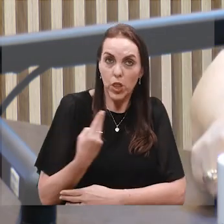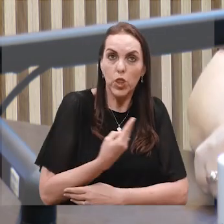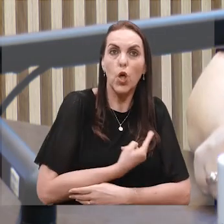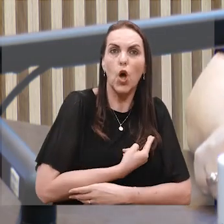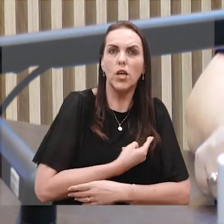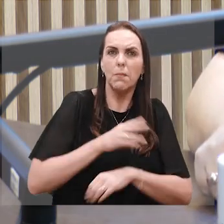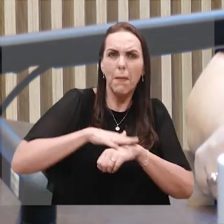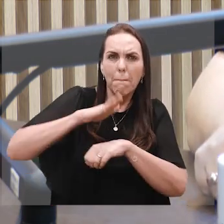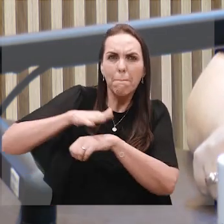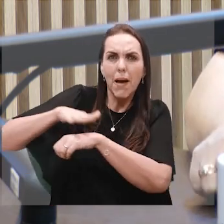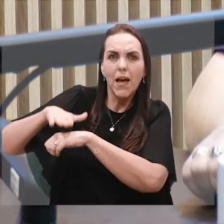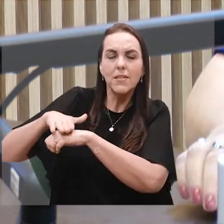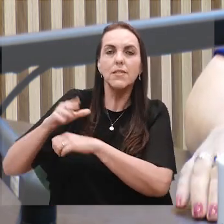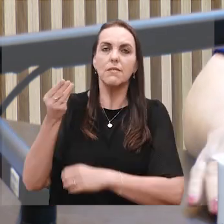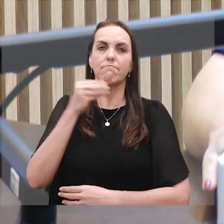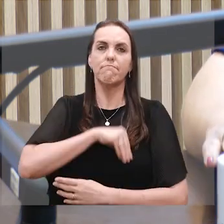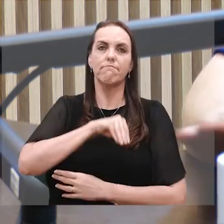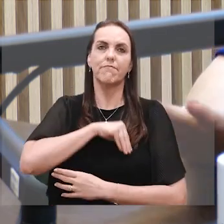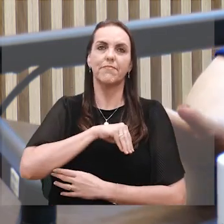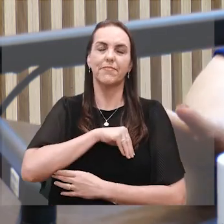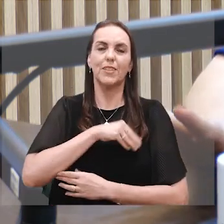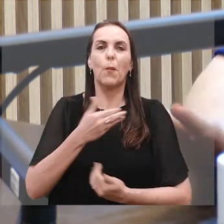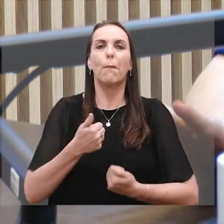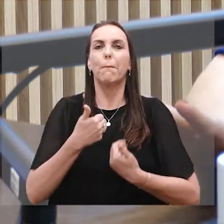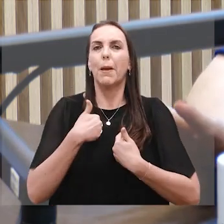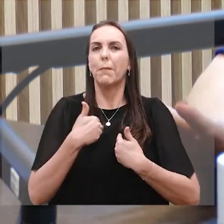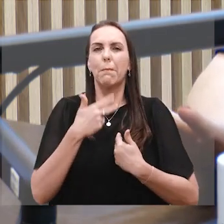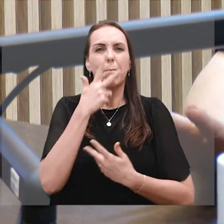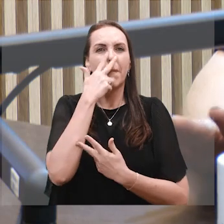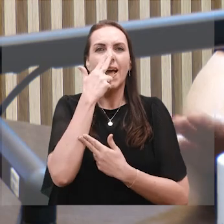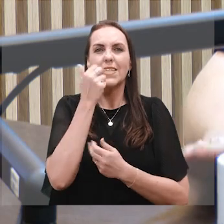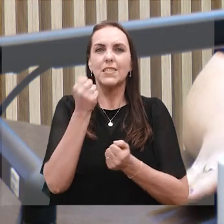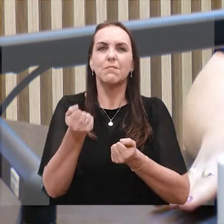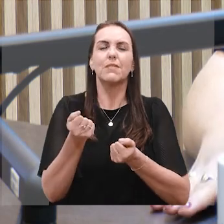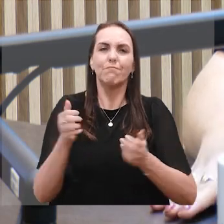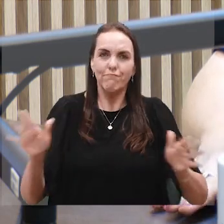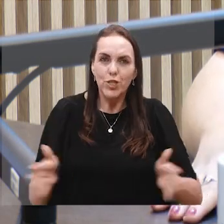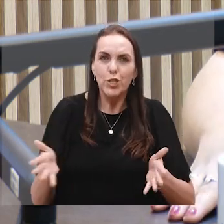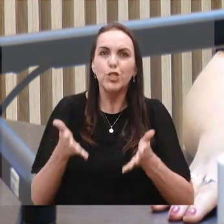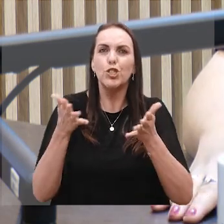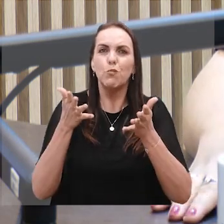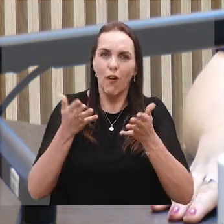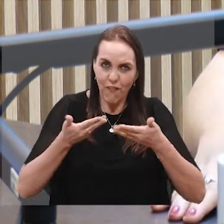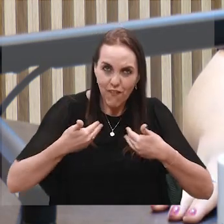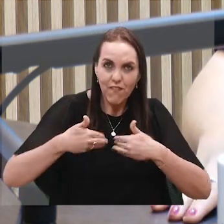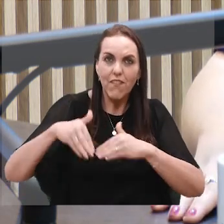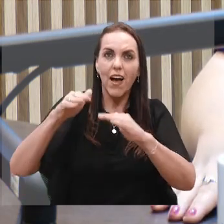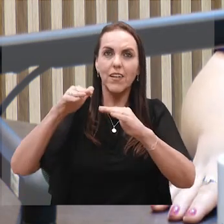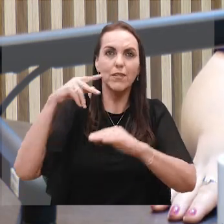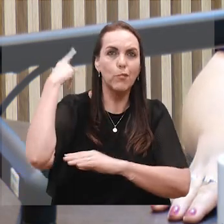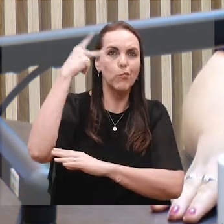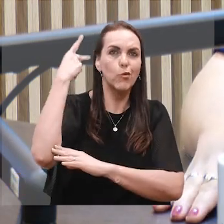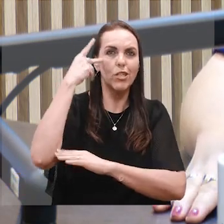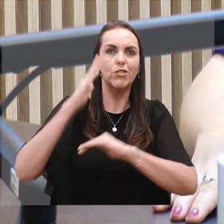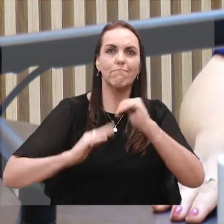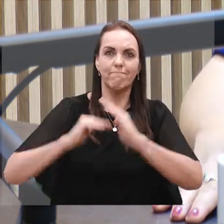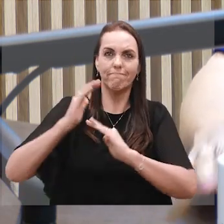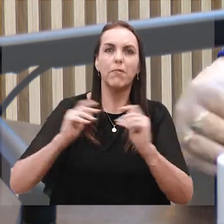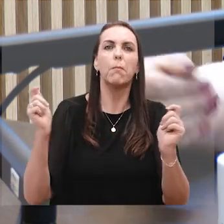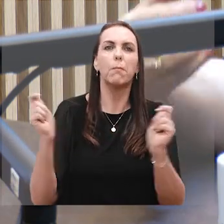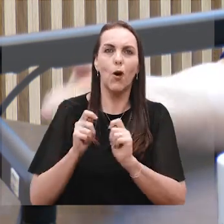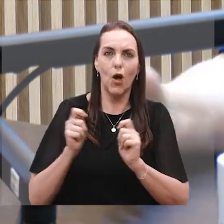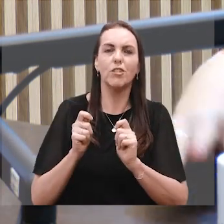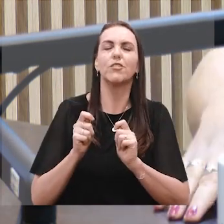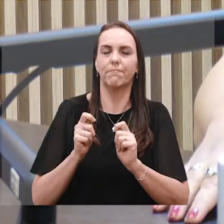pessoas e recebendo. Então isso para mim foi, né? Como dizer, vai. Tá na hora de tu construir a tua